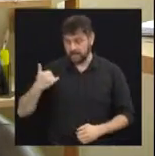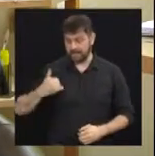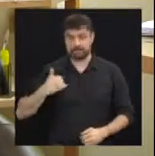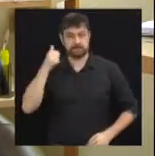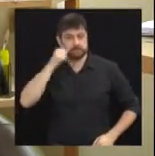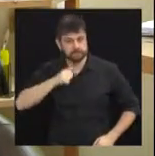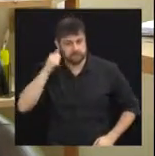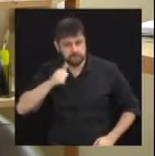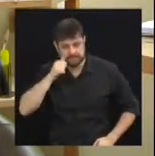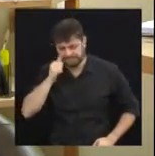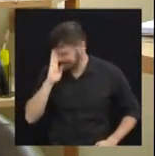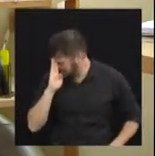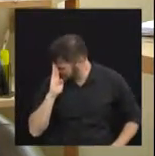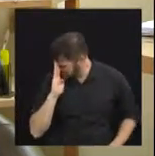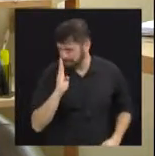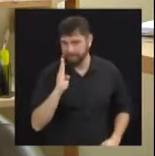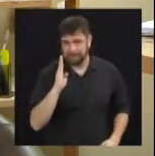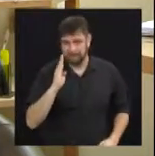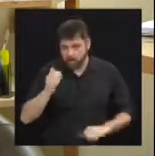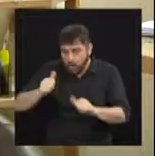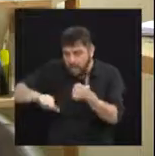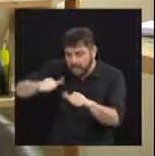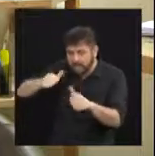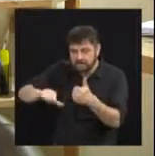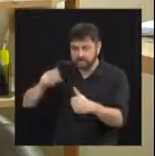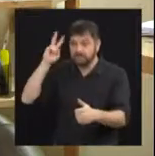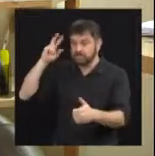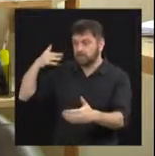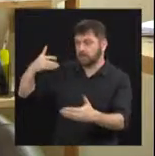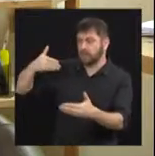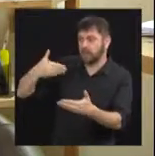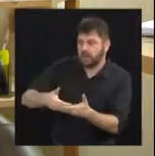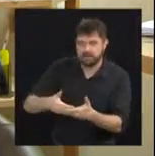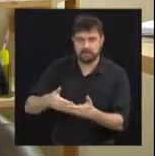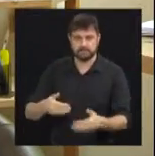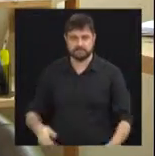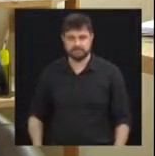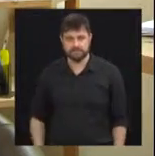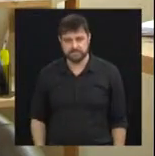da mulher é um fator chave na anamnese, no histórico do casal.